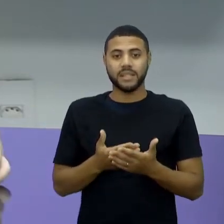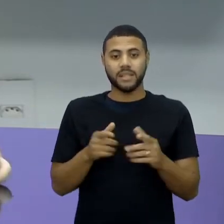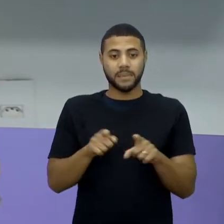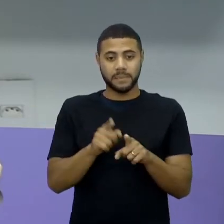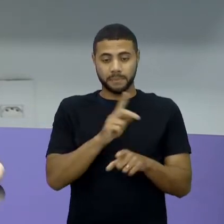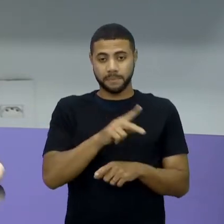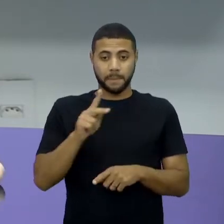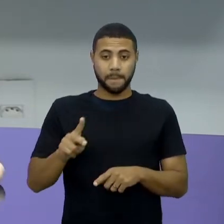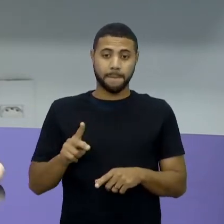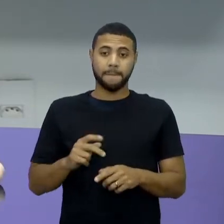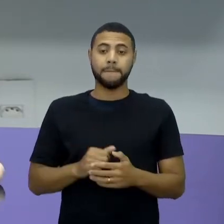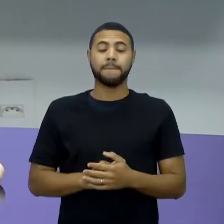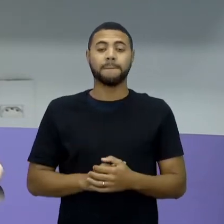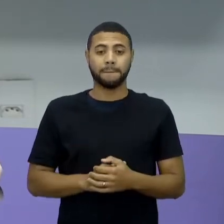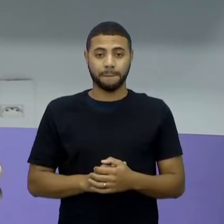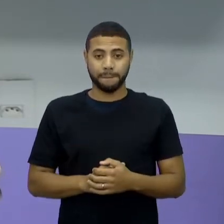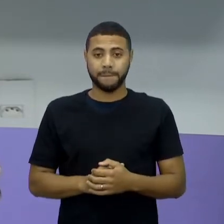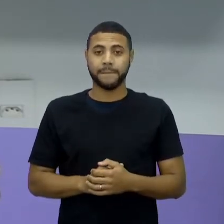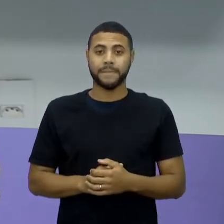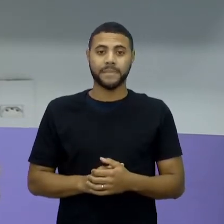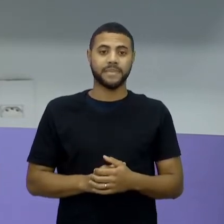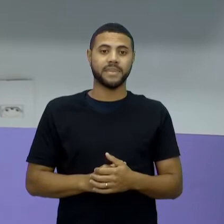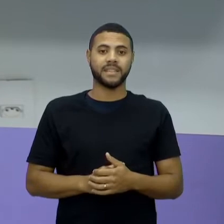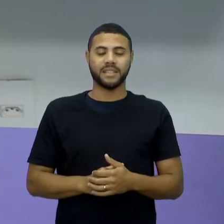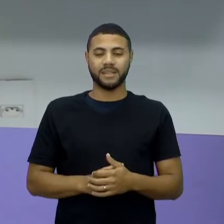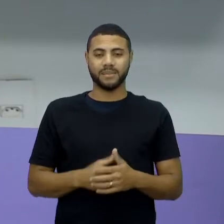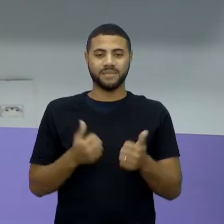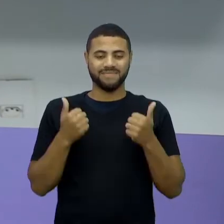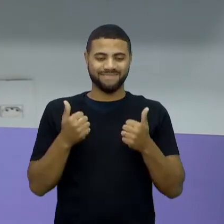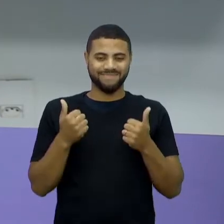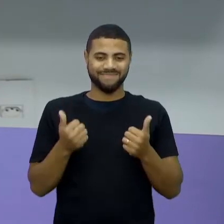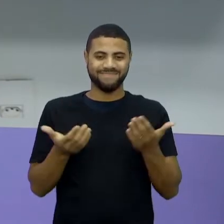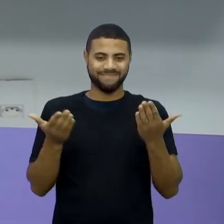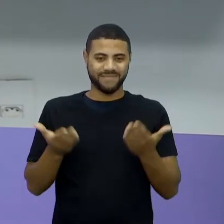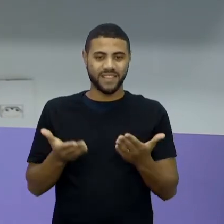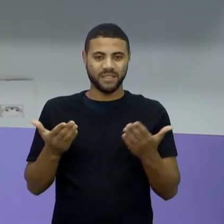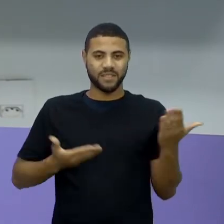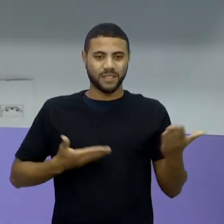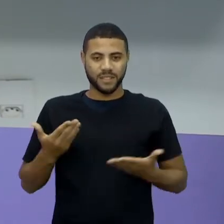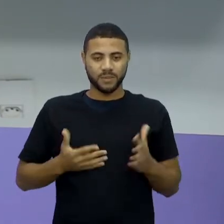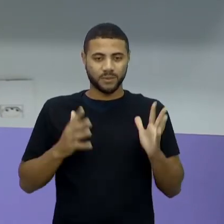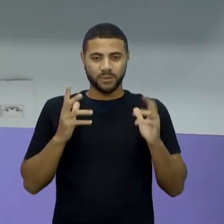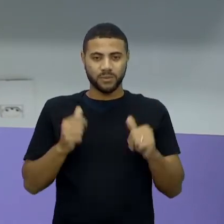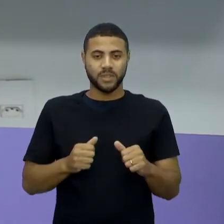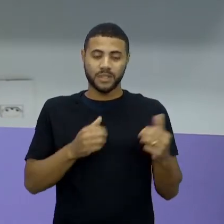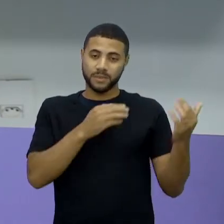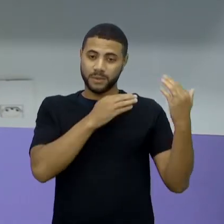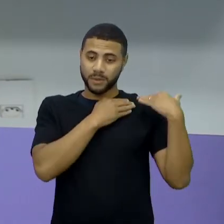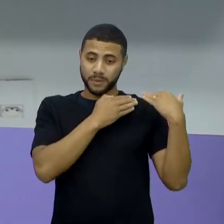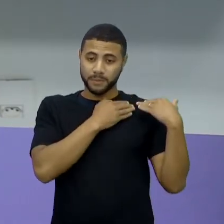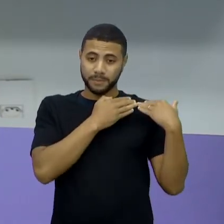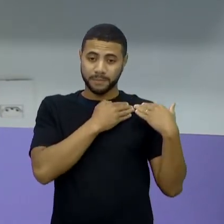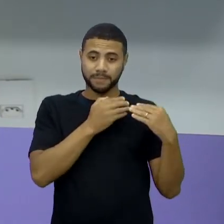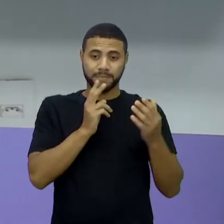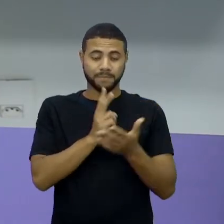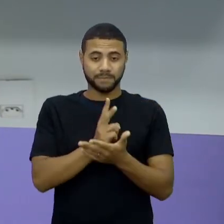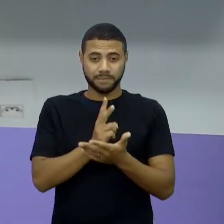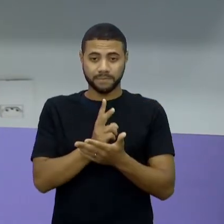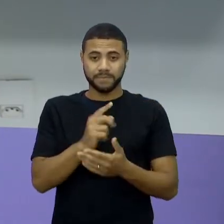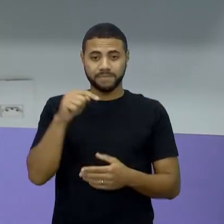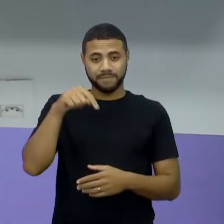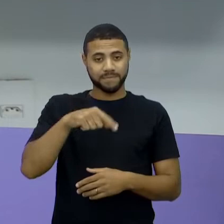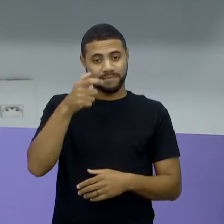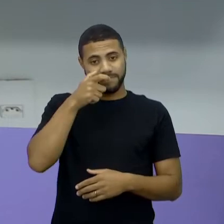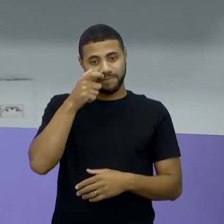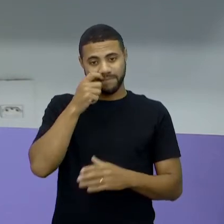nossos estudantes, professoras, professores, funcionárias, funcionários responsáveis que acompanham a nossa